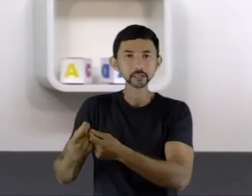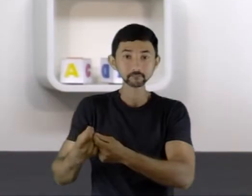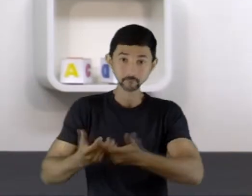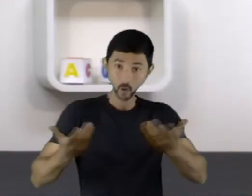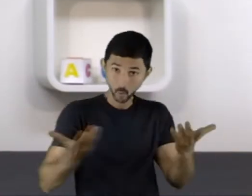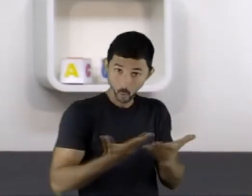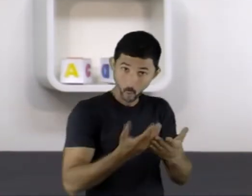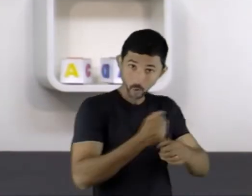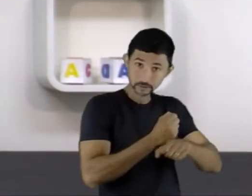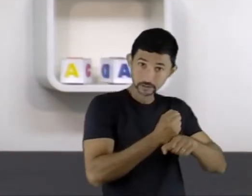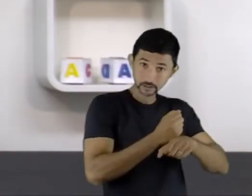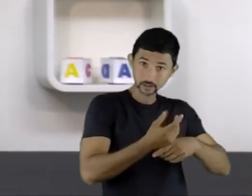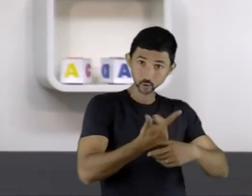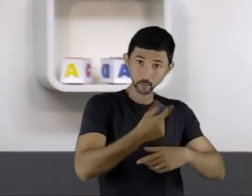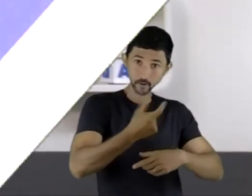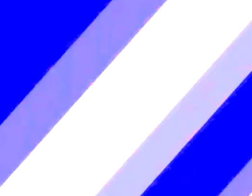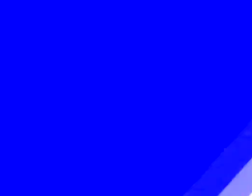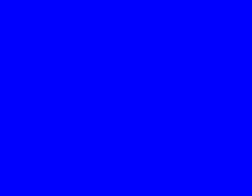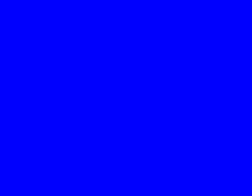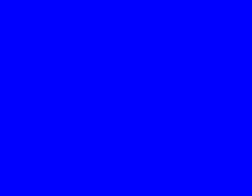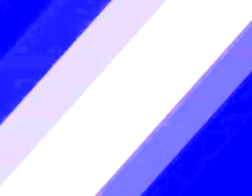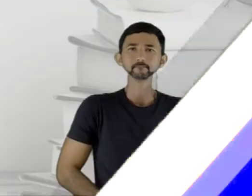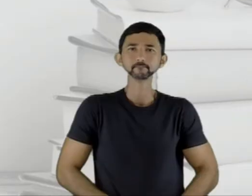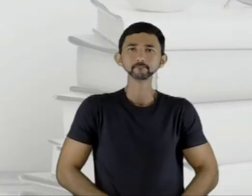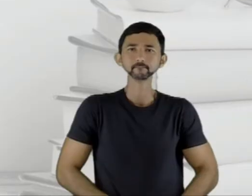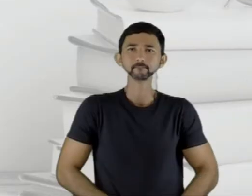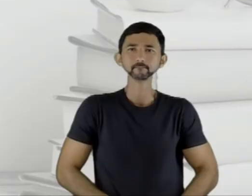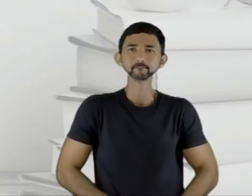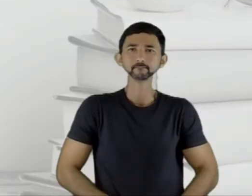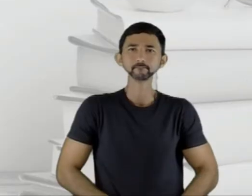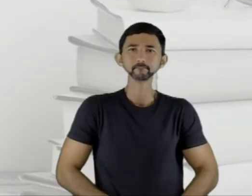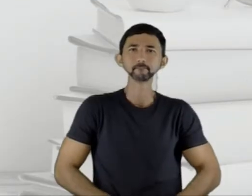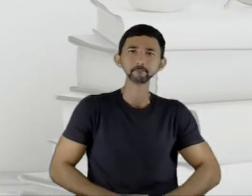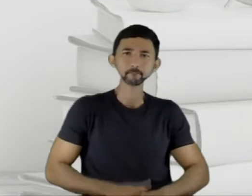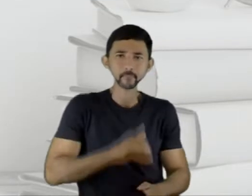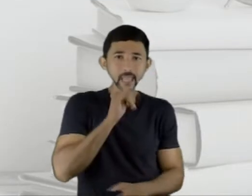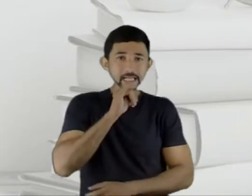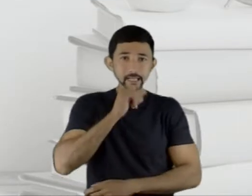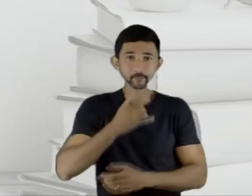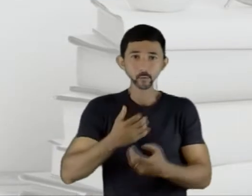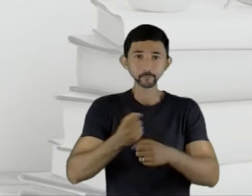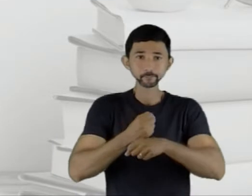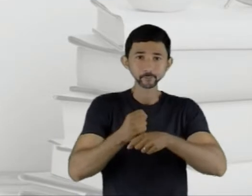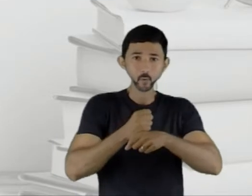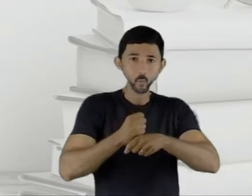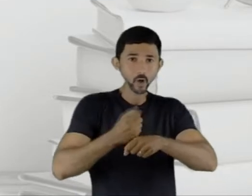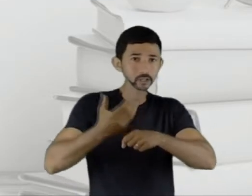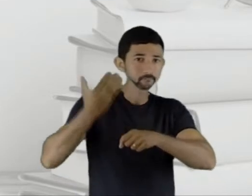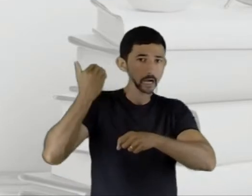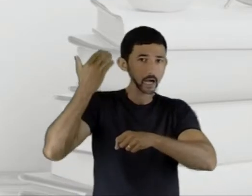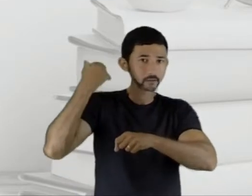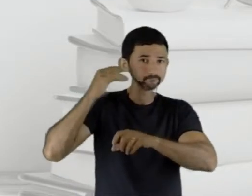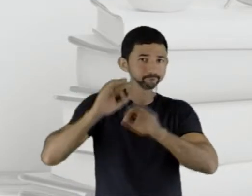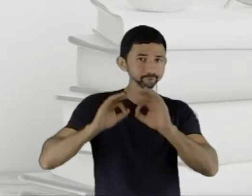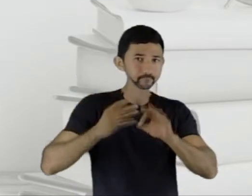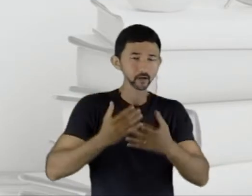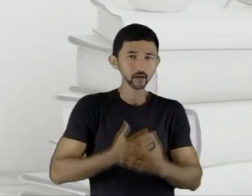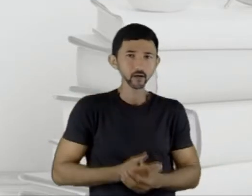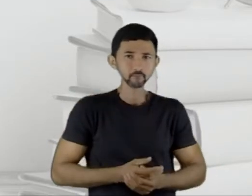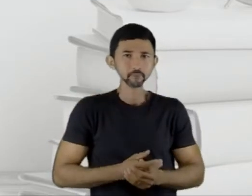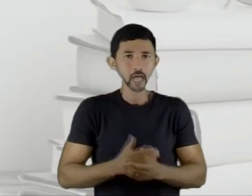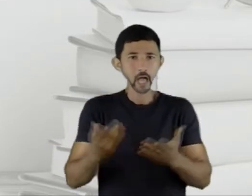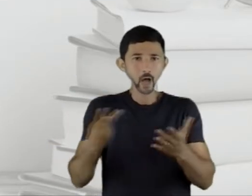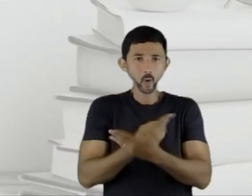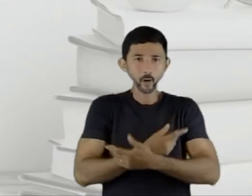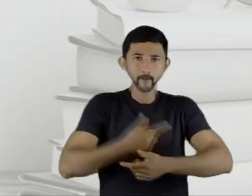também. Tá, vamos ver como aconteceu esse processo. Na época, na década de 20, né, na verdade, houve a Primeira Guerra Mundial, né,